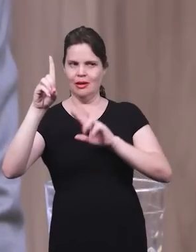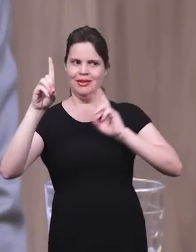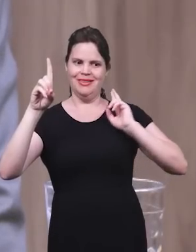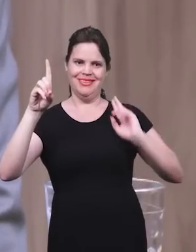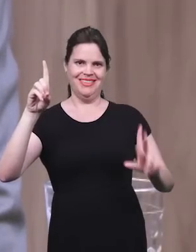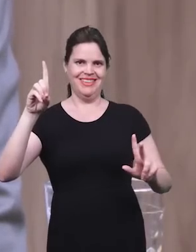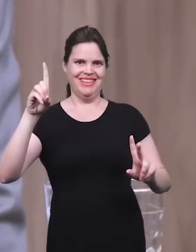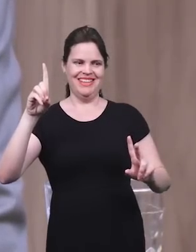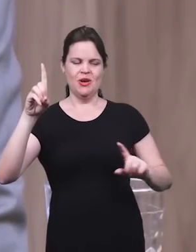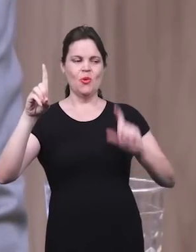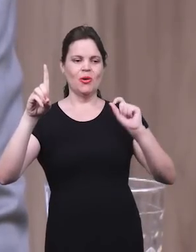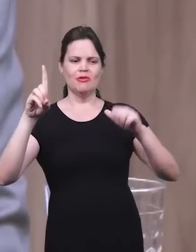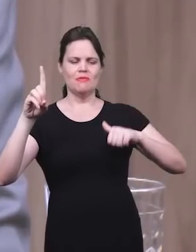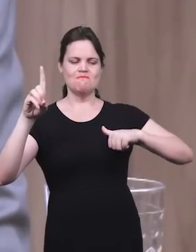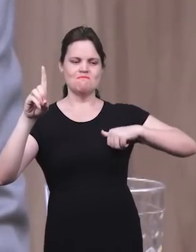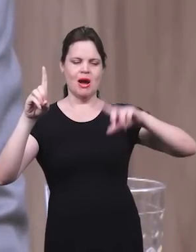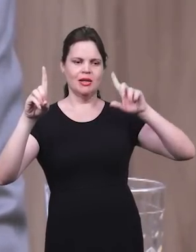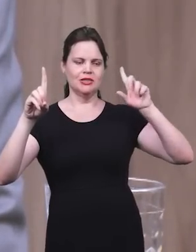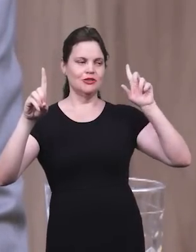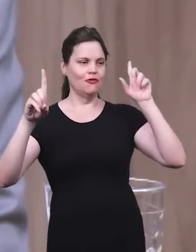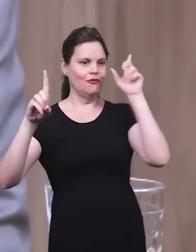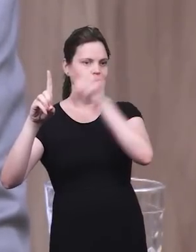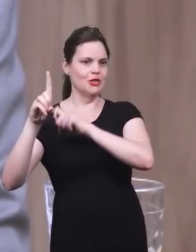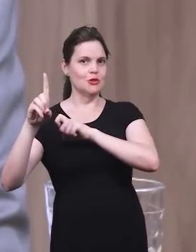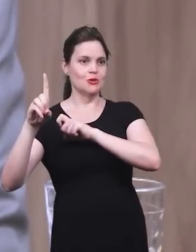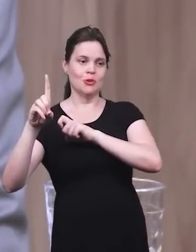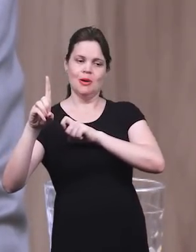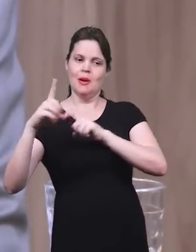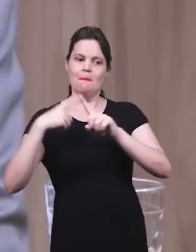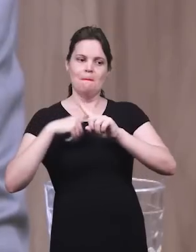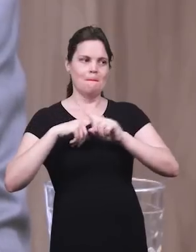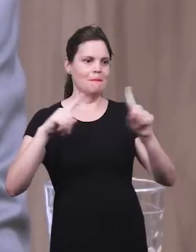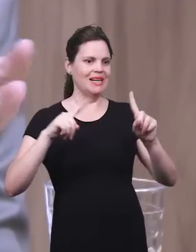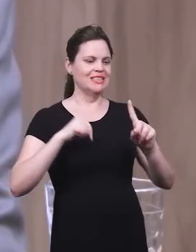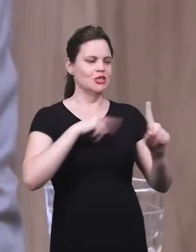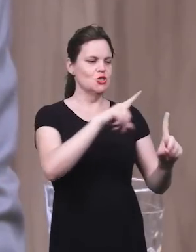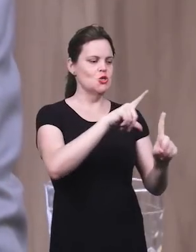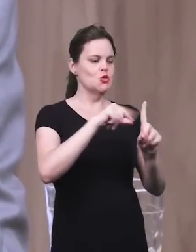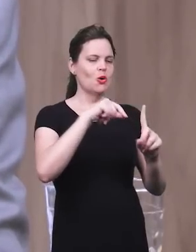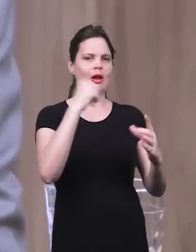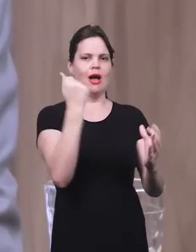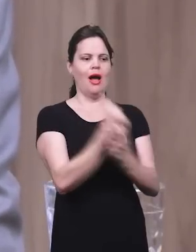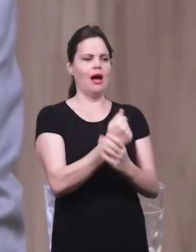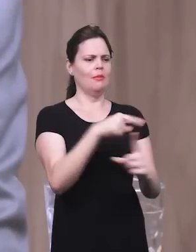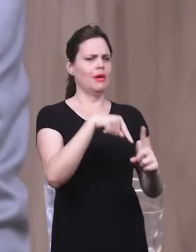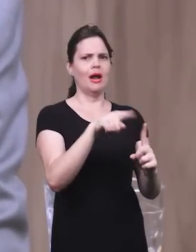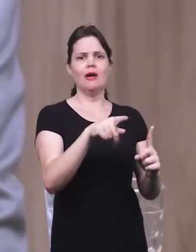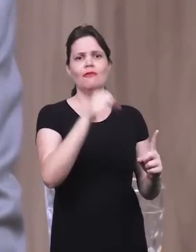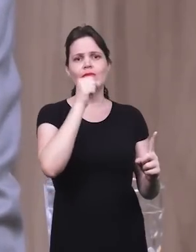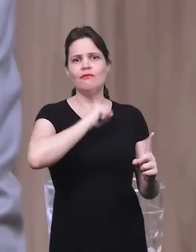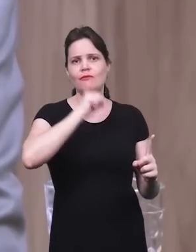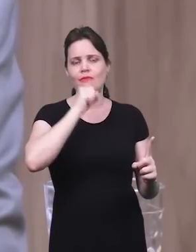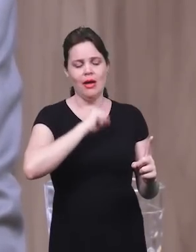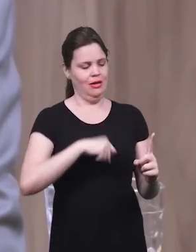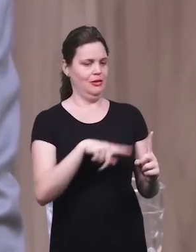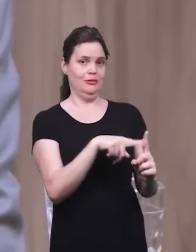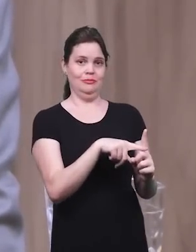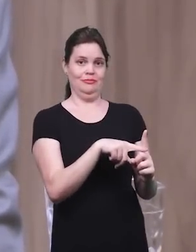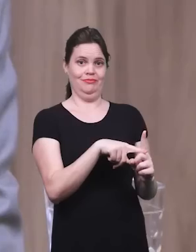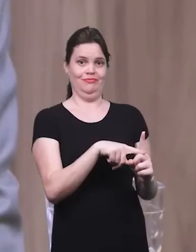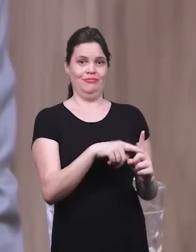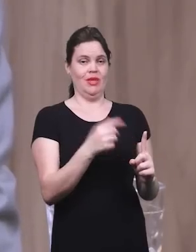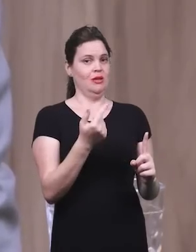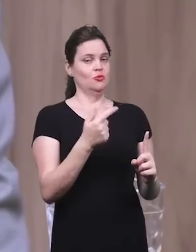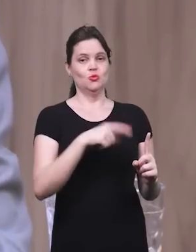mais difícil. O Senhor podia pegar um homem fértil, uma mulher fértil, um casal jovem. Não é assim que